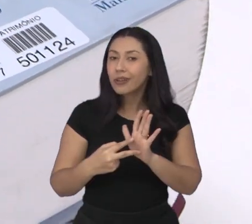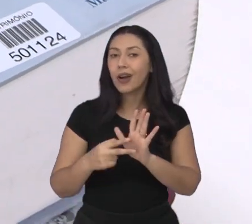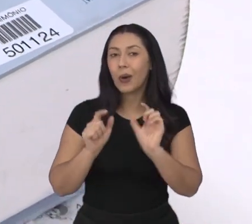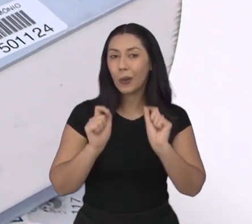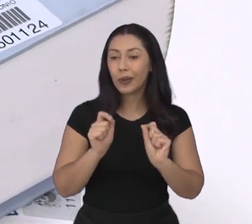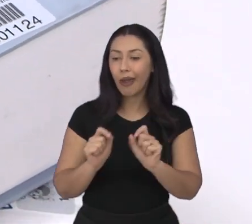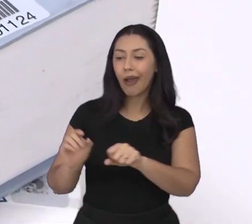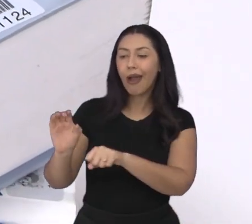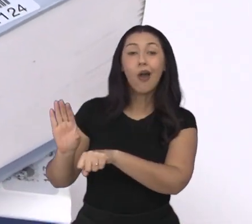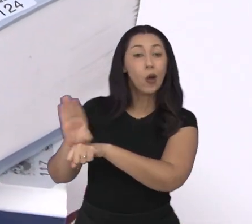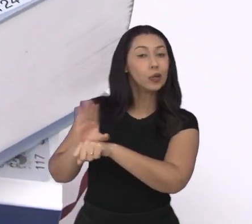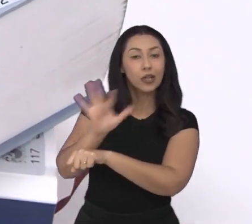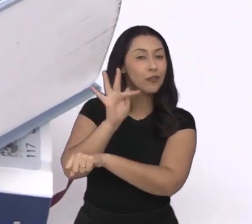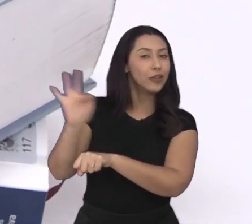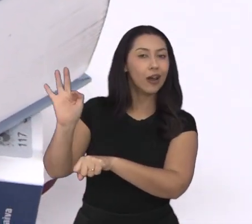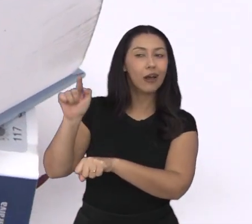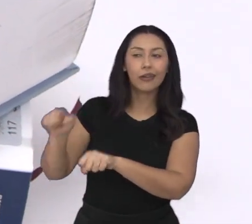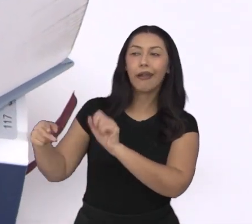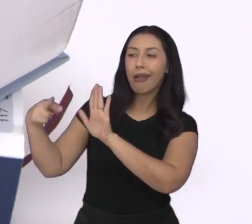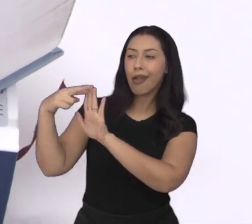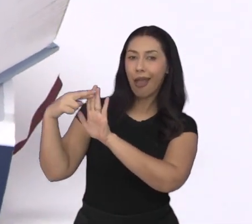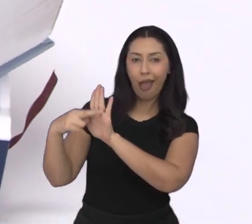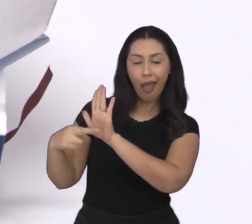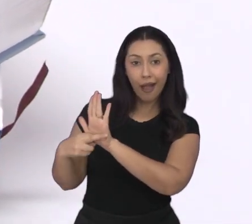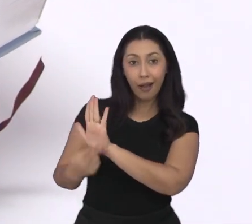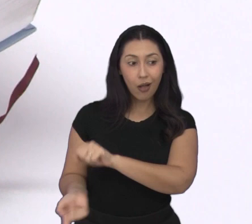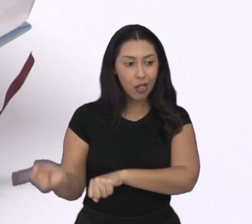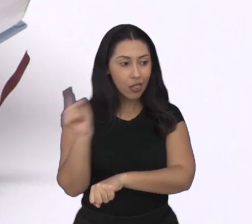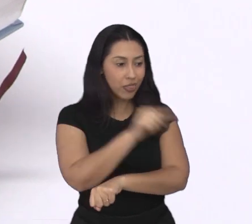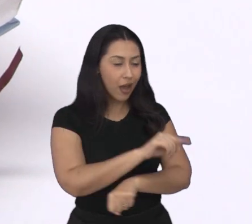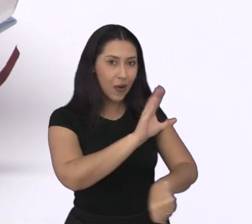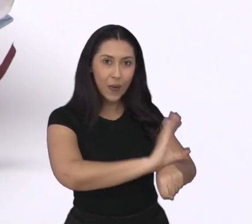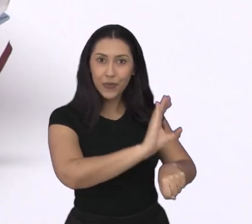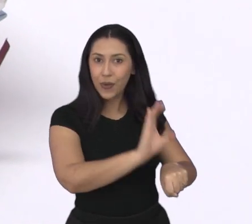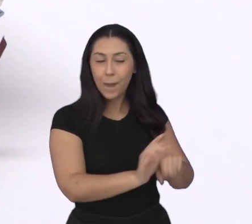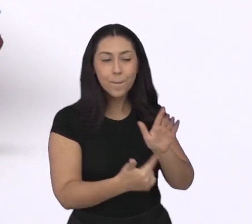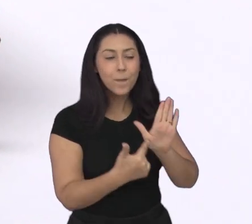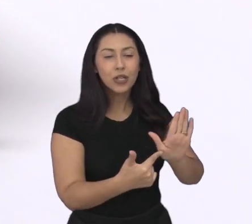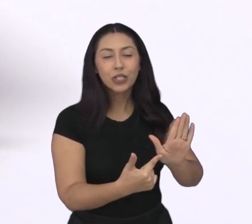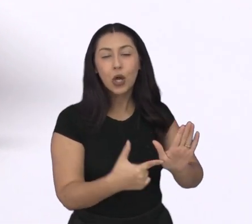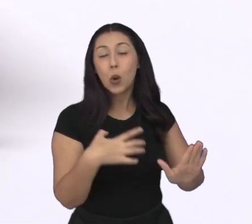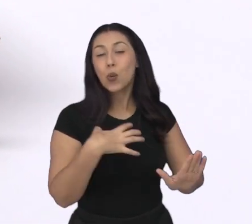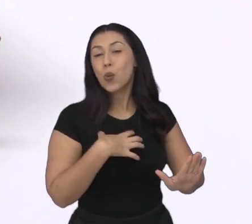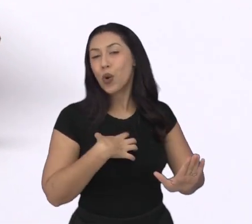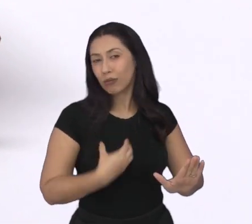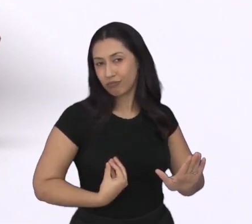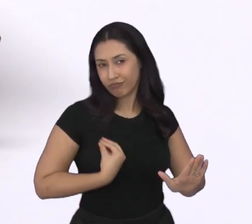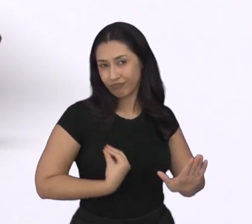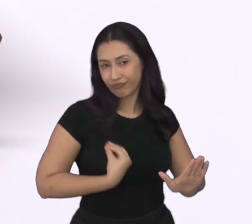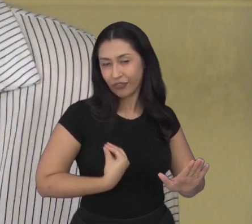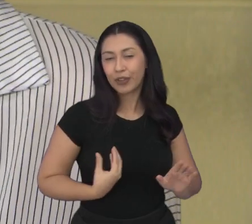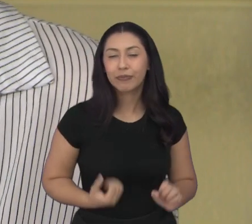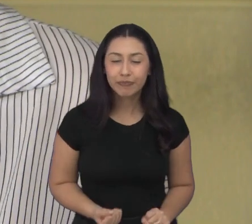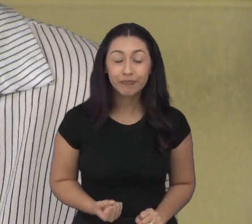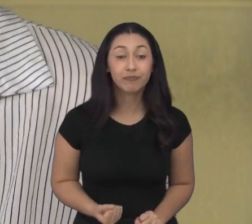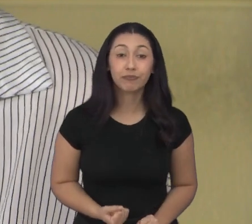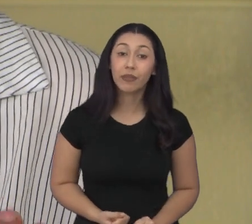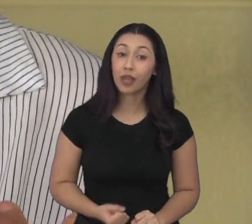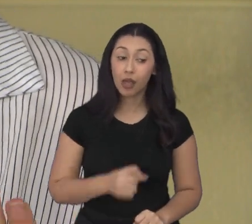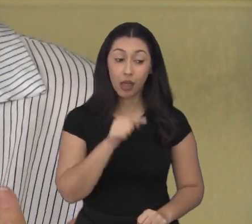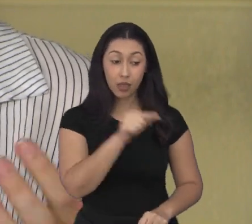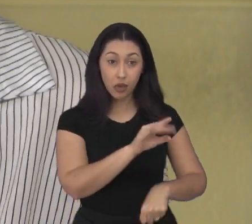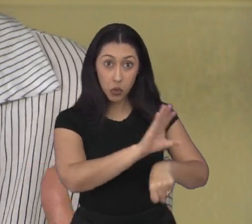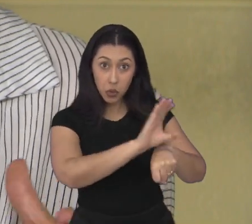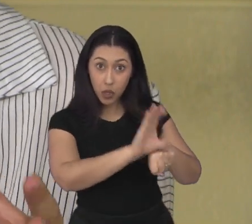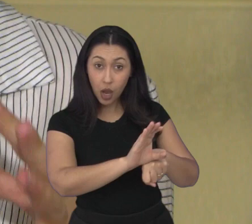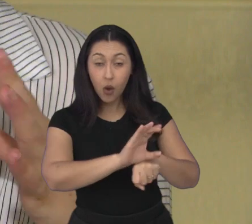como se a Constituição definisse as regras do jogo, enquanto o Código Civil define como ele deve ser jogado. A ideia do Código Civil